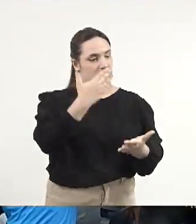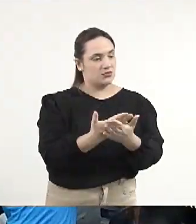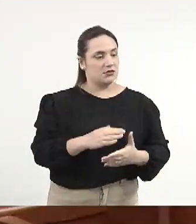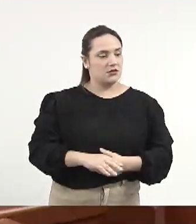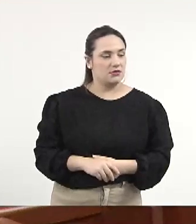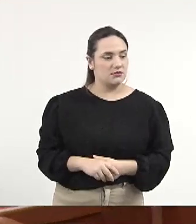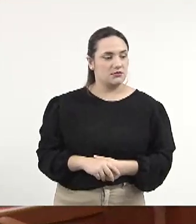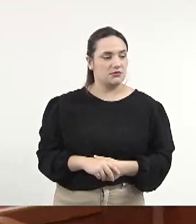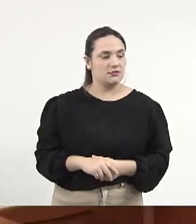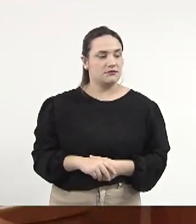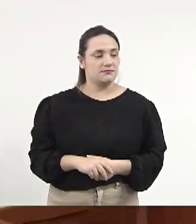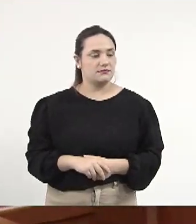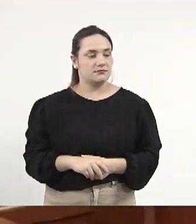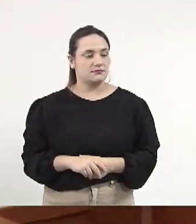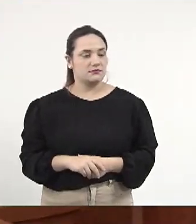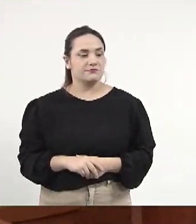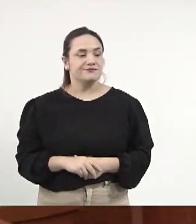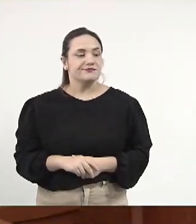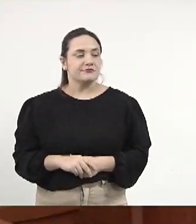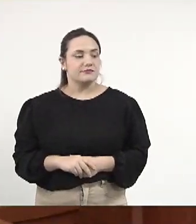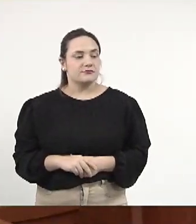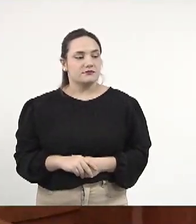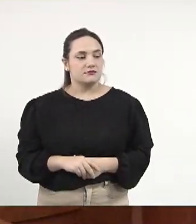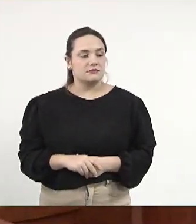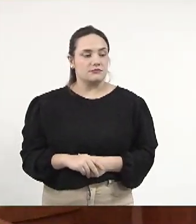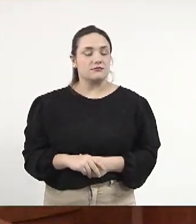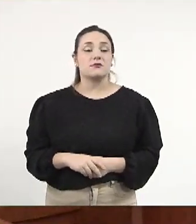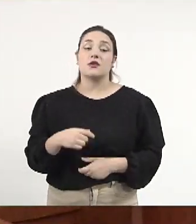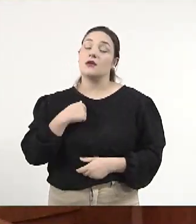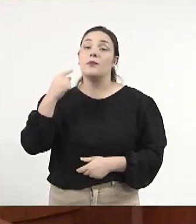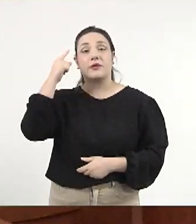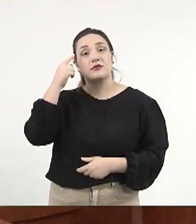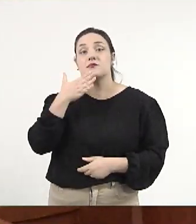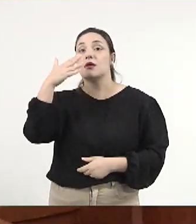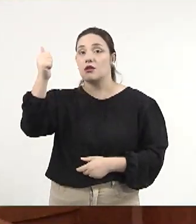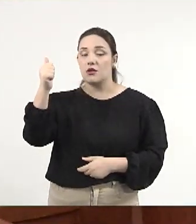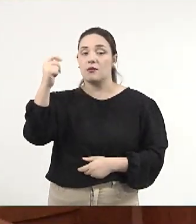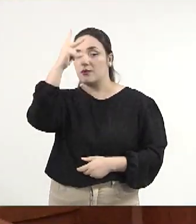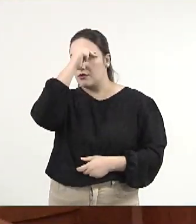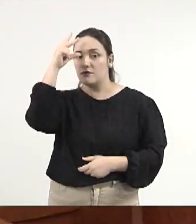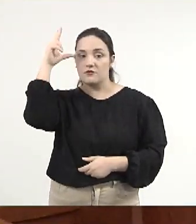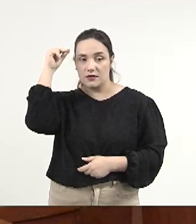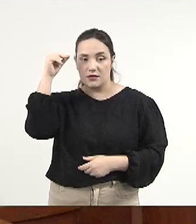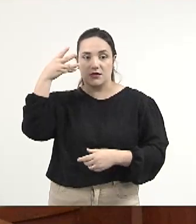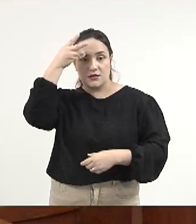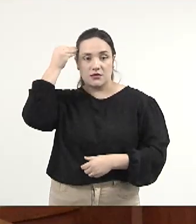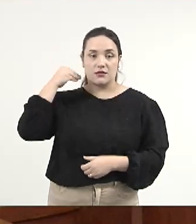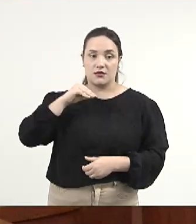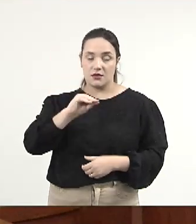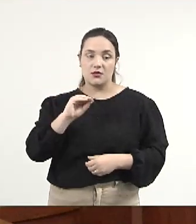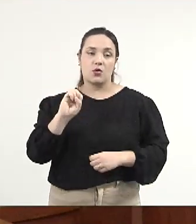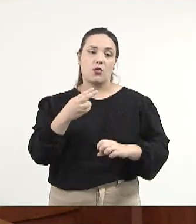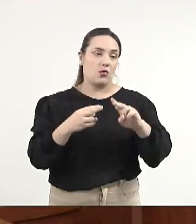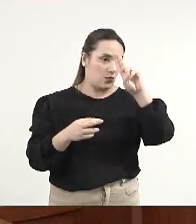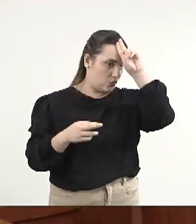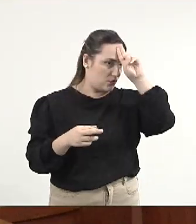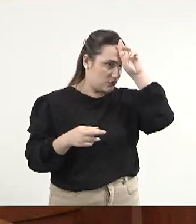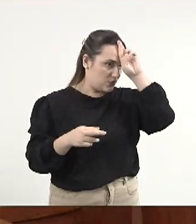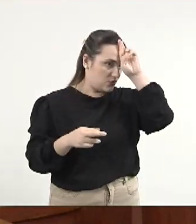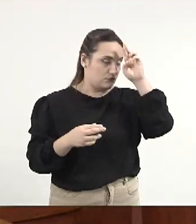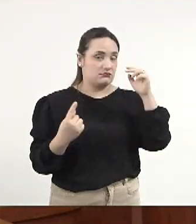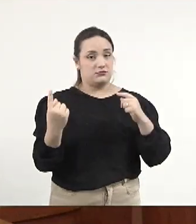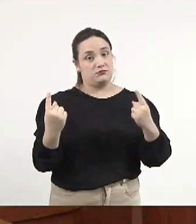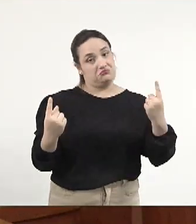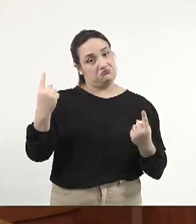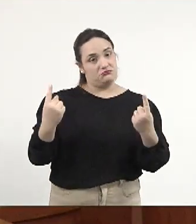né, realmente melhore, ou com a prefeita Adriane ou com a prefeita Rose. Uma das duas vai assumir, né? Porque agora